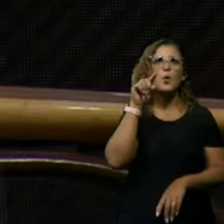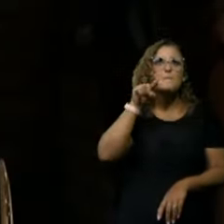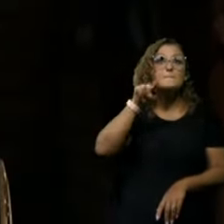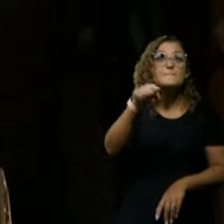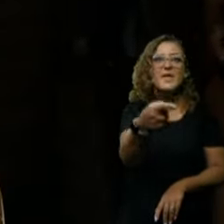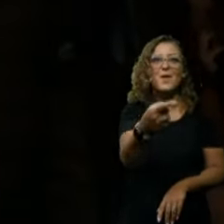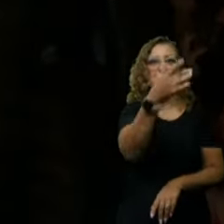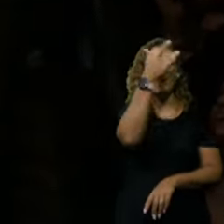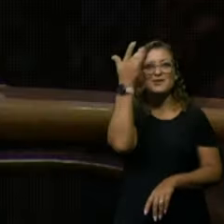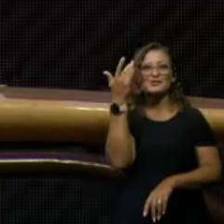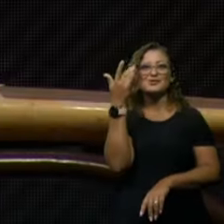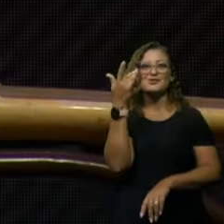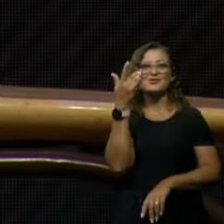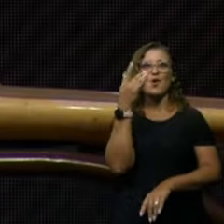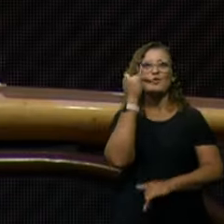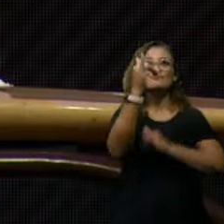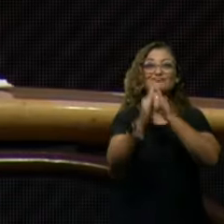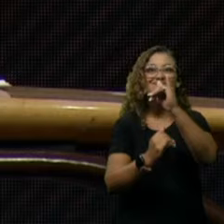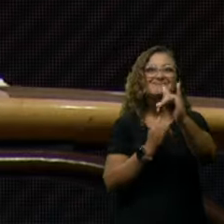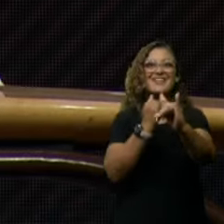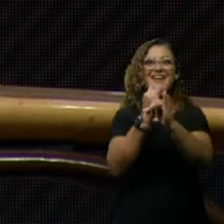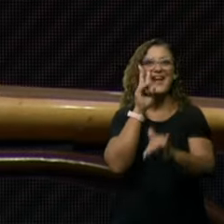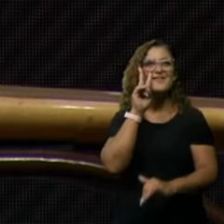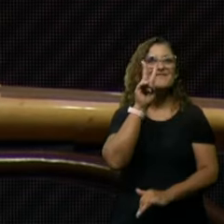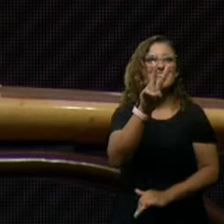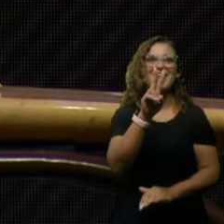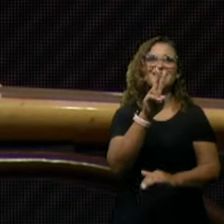salva de palmas ao Senhor o aleluia